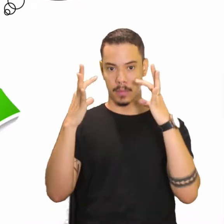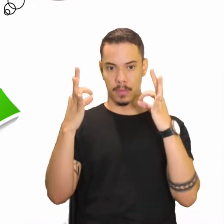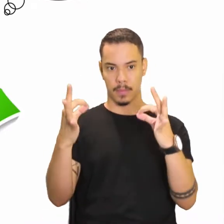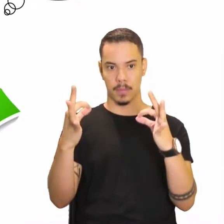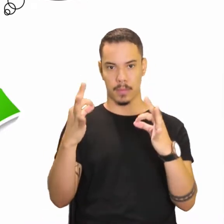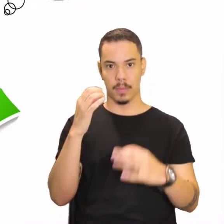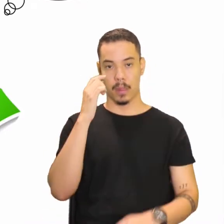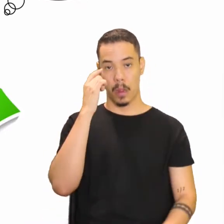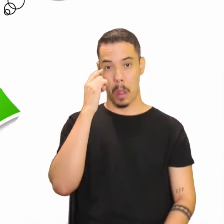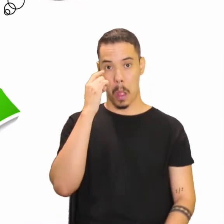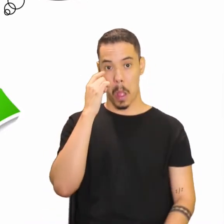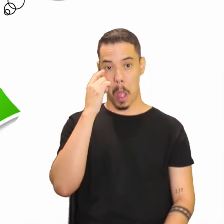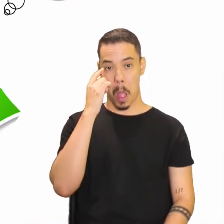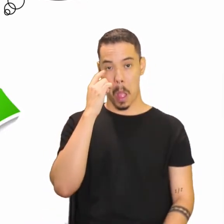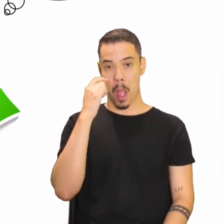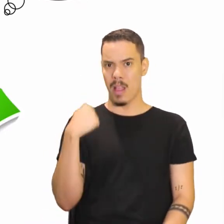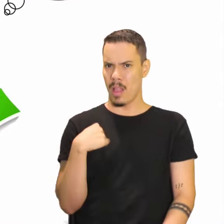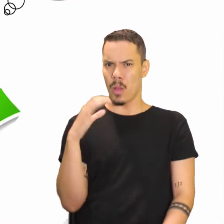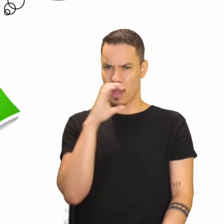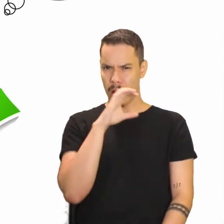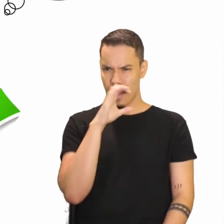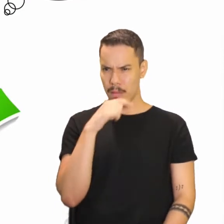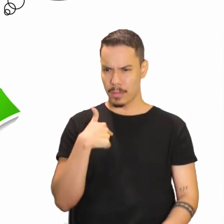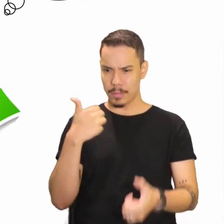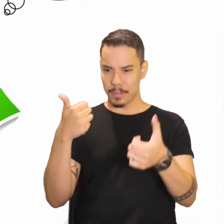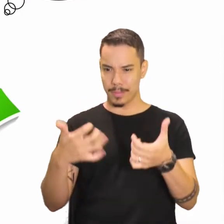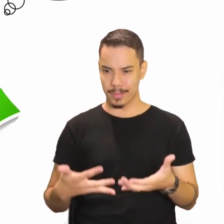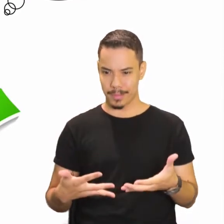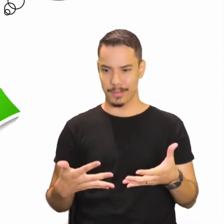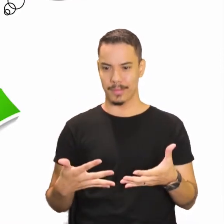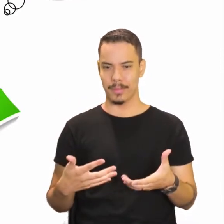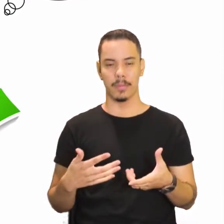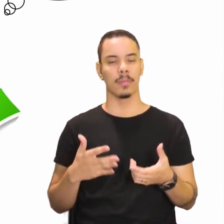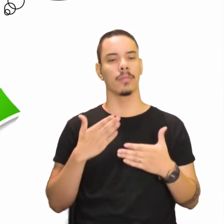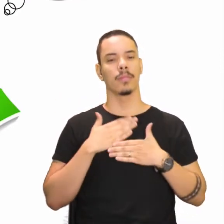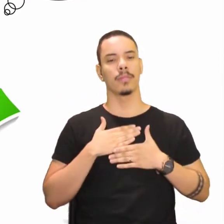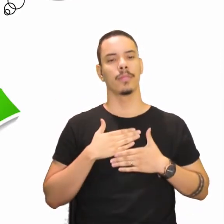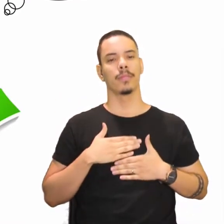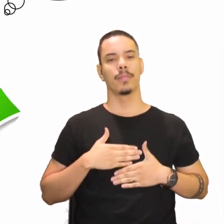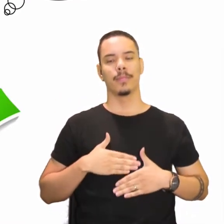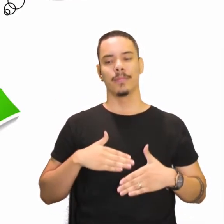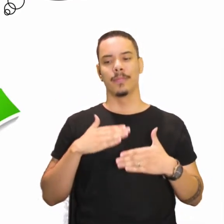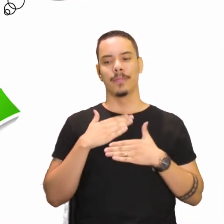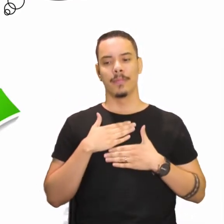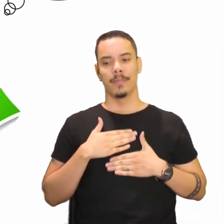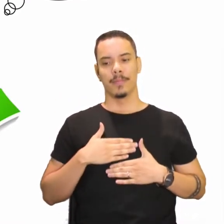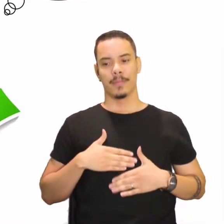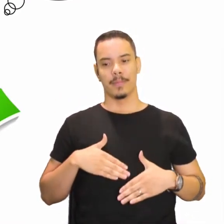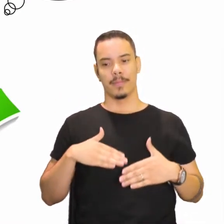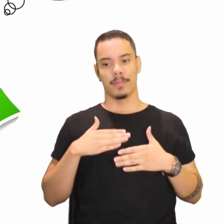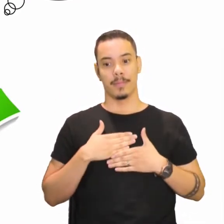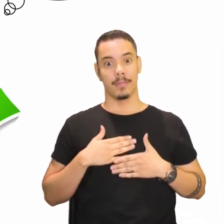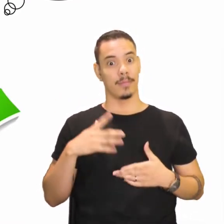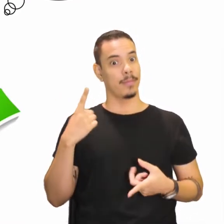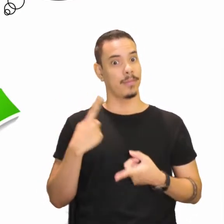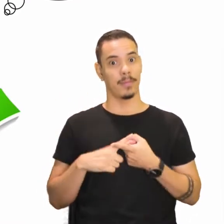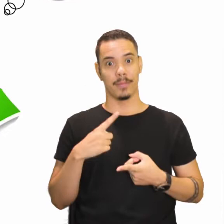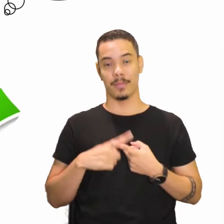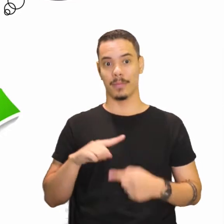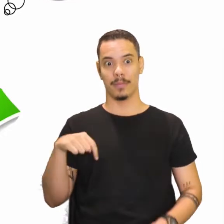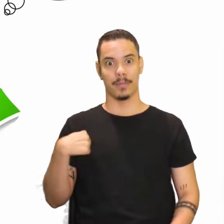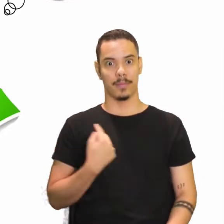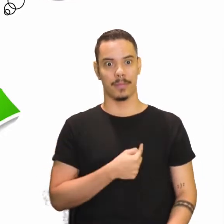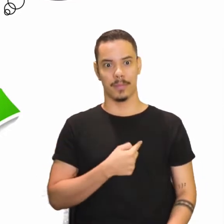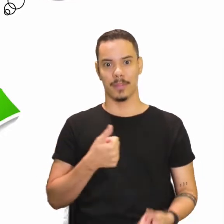aqui. Amadinha, você tá sendo muito rápida. Dá para ir com calma? Relaxa, Amadinho. É porque a gente fica aqui